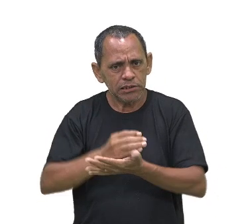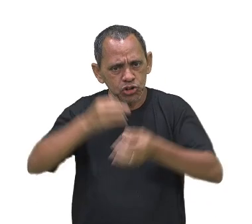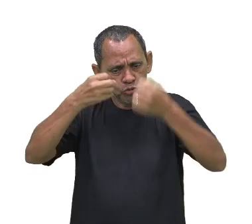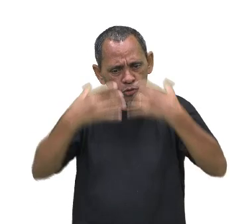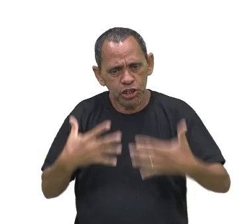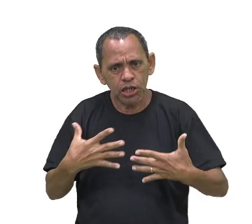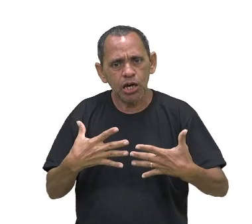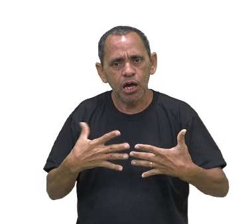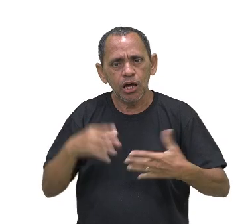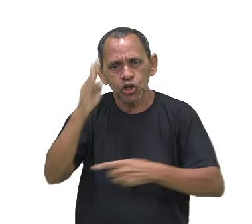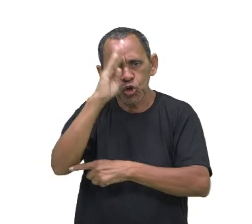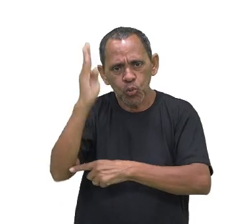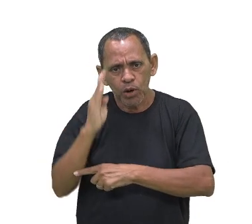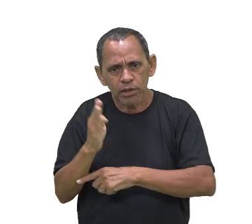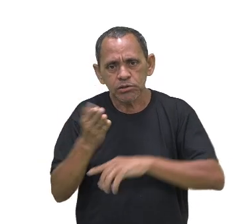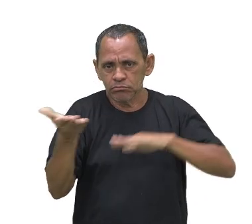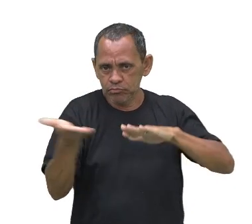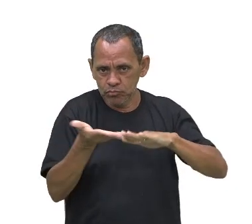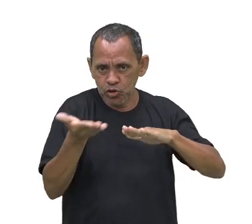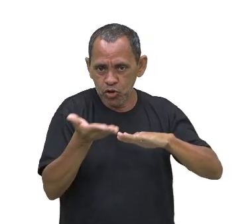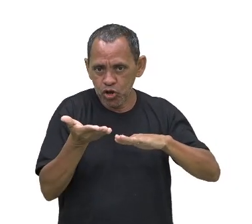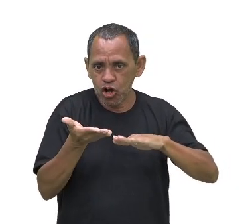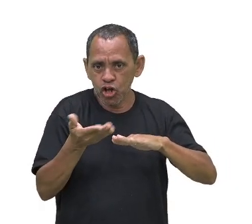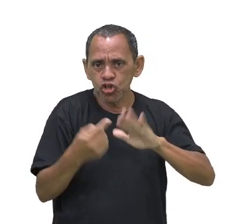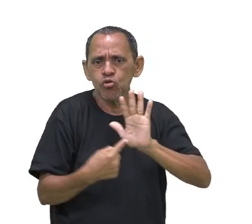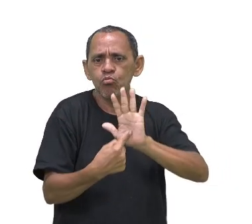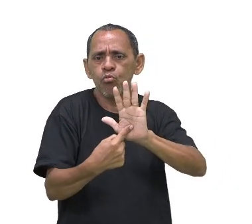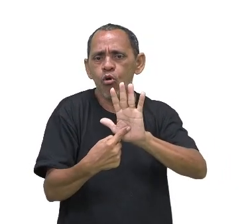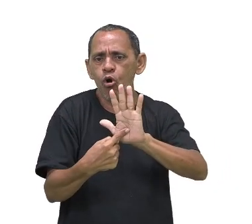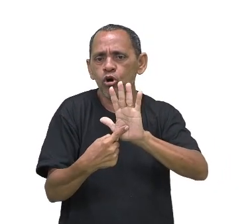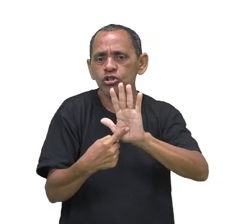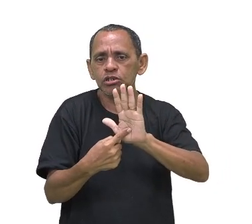contemporâneo se define pelo período